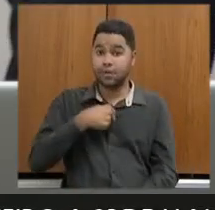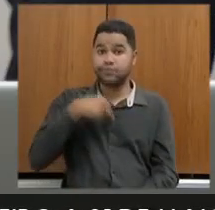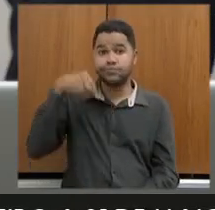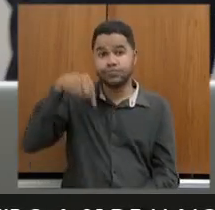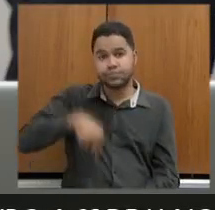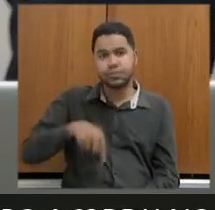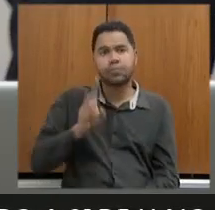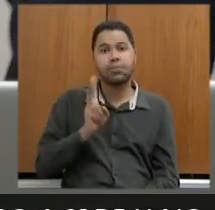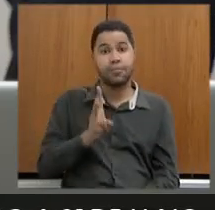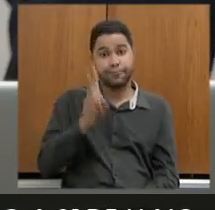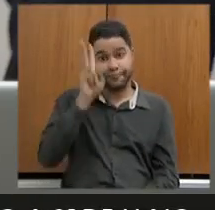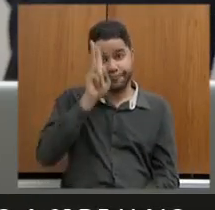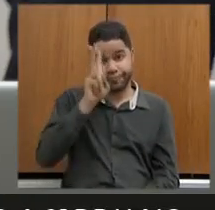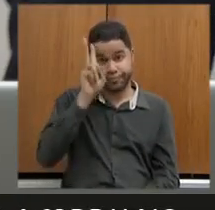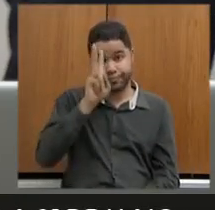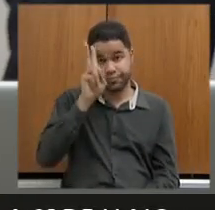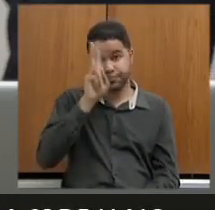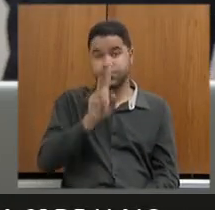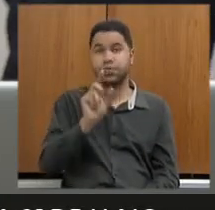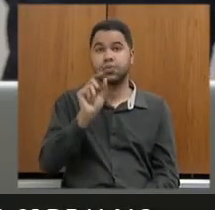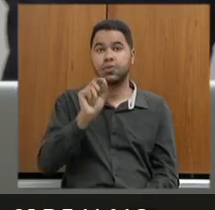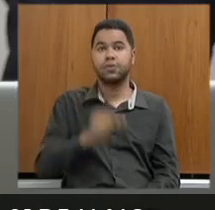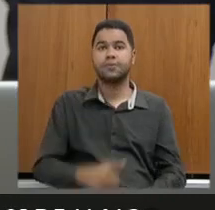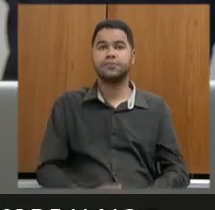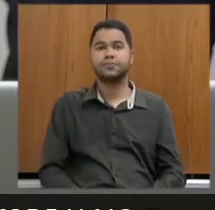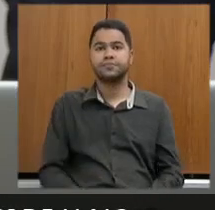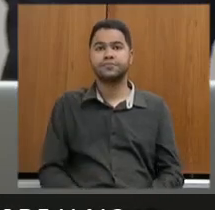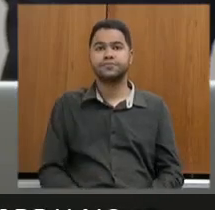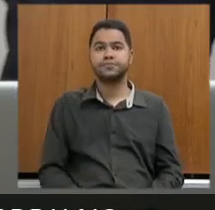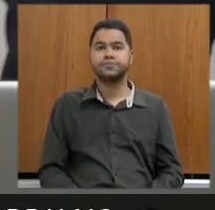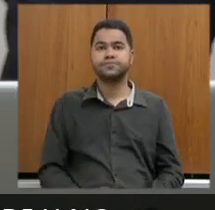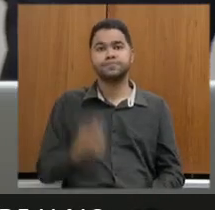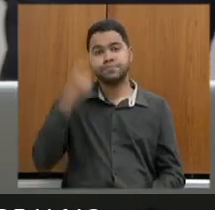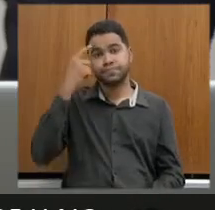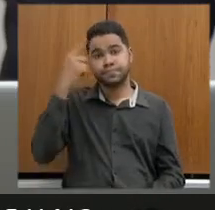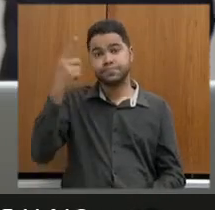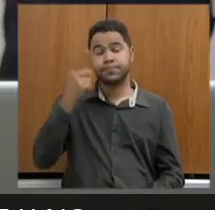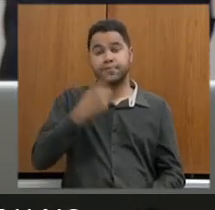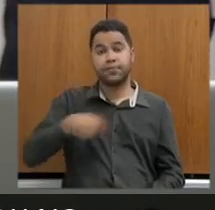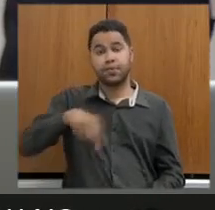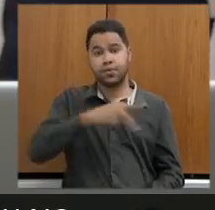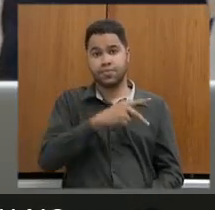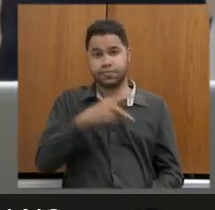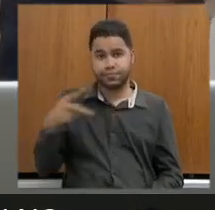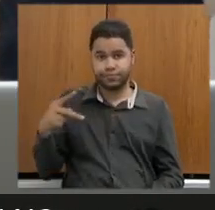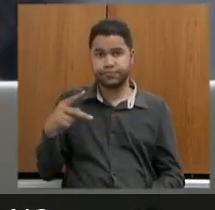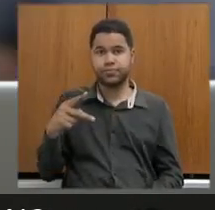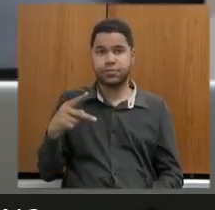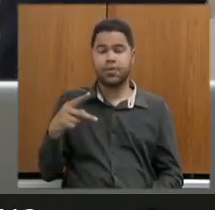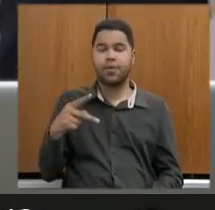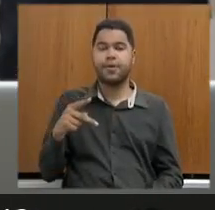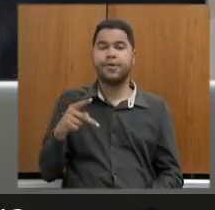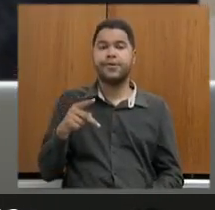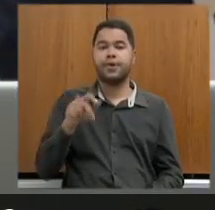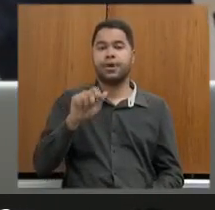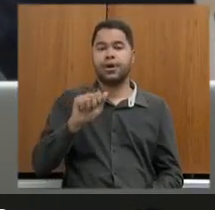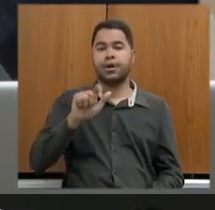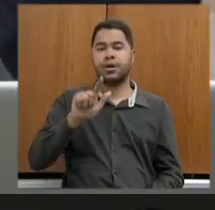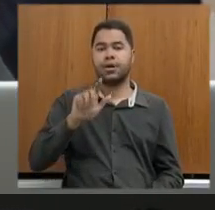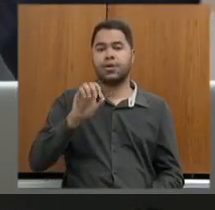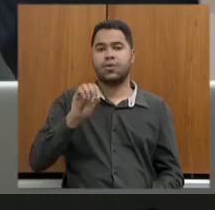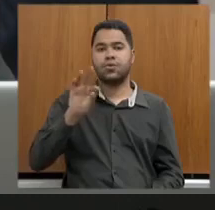feito aqui a lembrança que foi idealizado pelo nosso Presidente os Deputado Agostinho Patrus